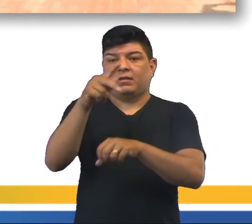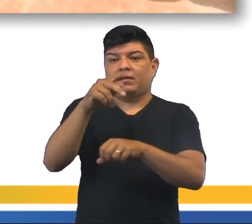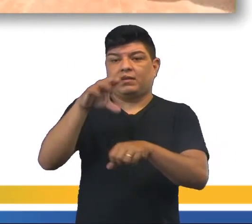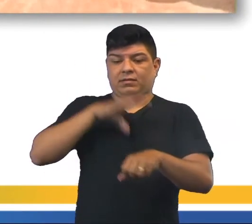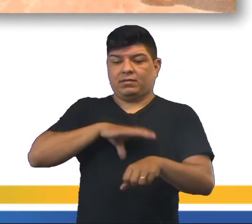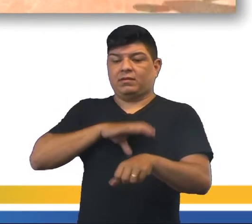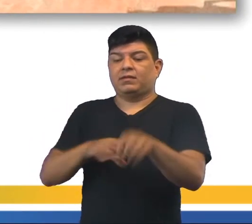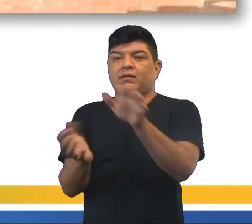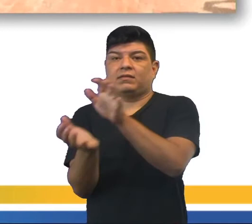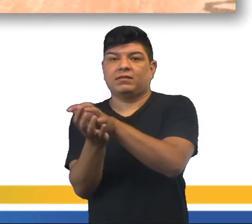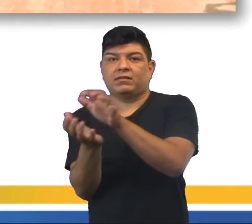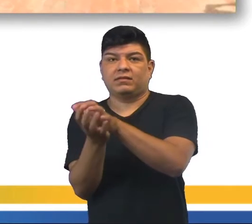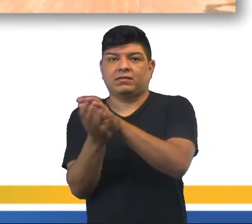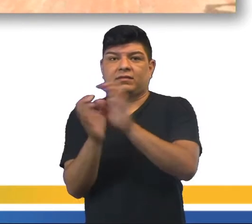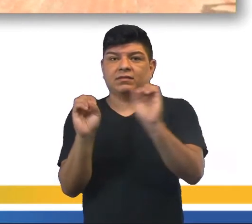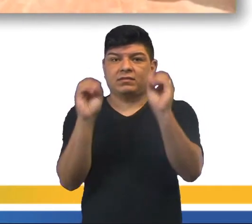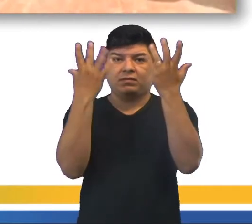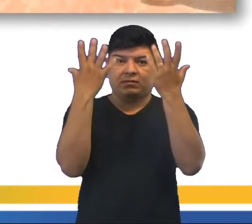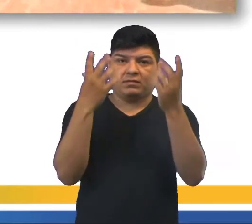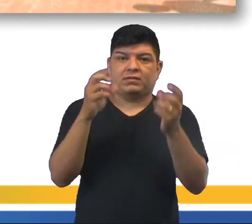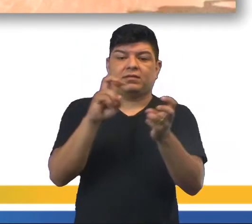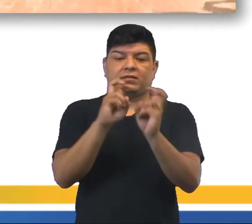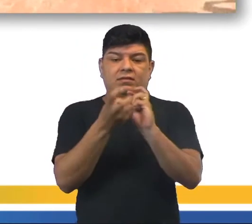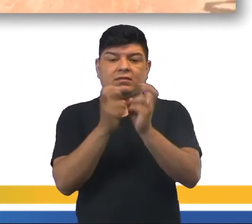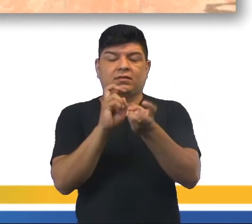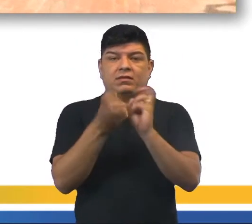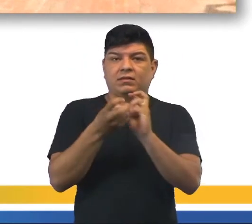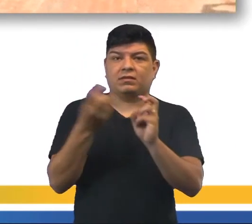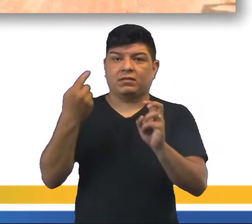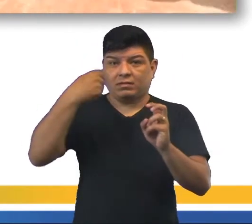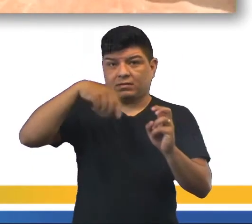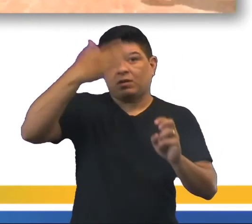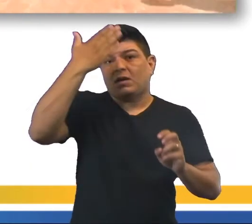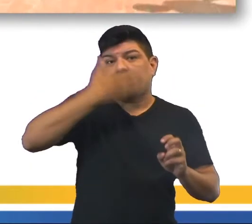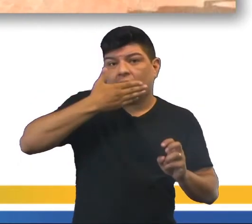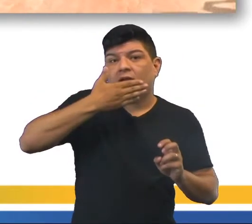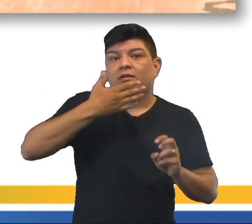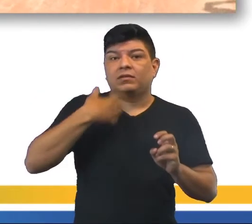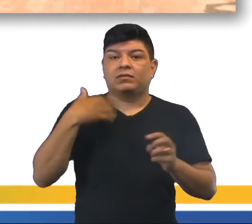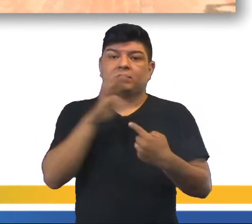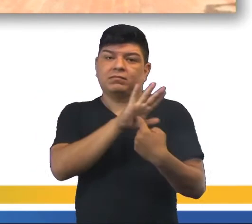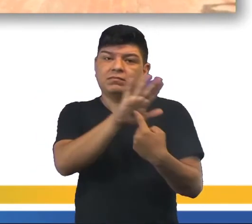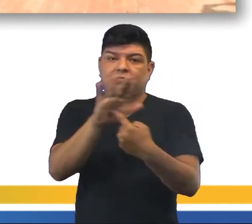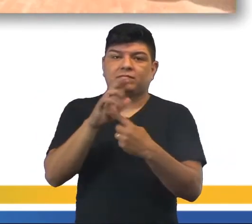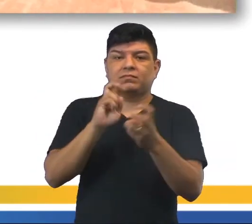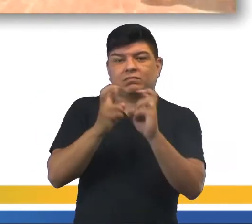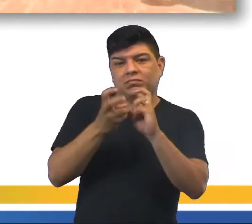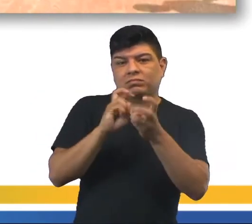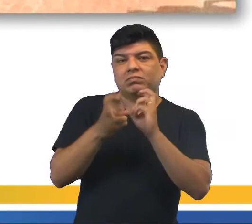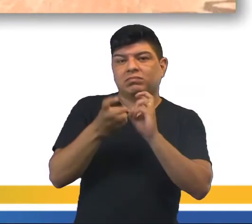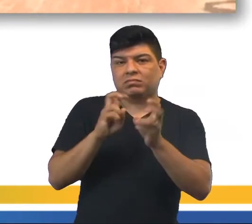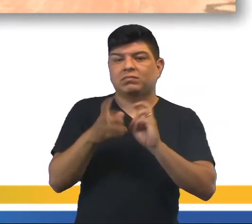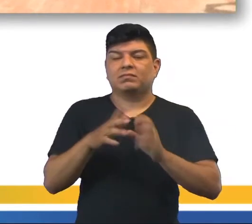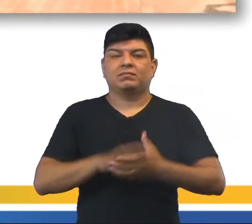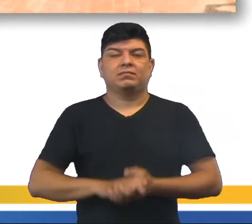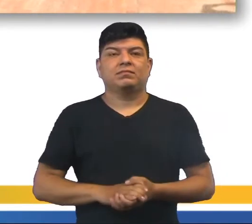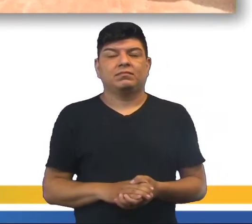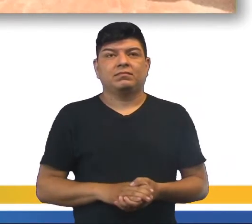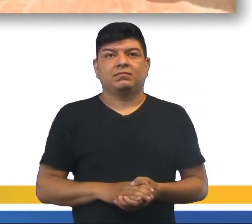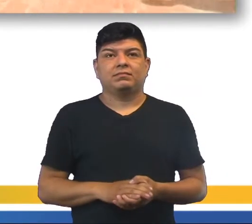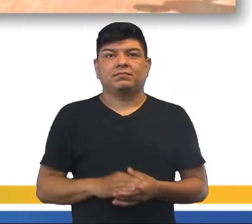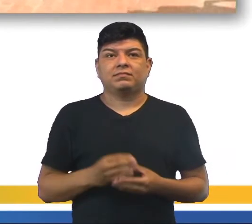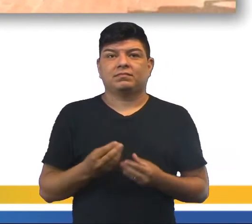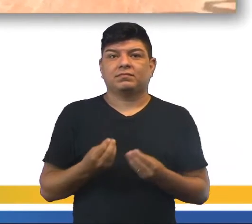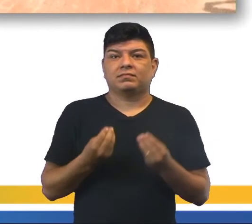desfiles dessa festa os praticantes da capoeira vinham à frente dos blocos exibindo suas proezas acrobáticas. Com